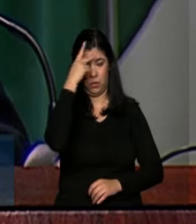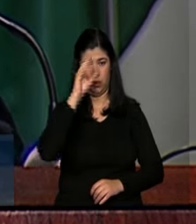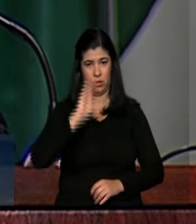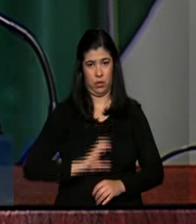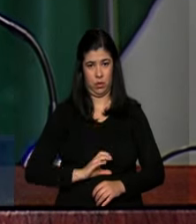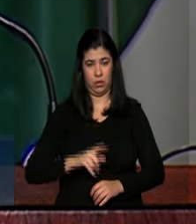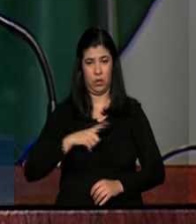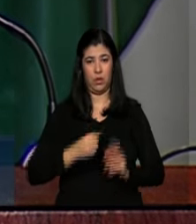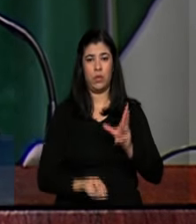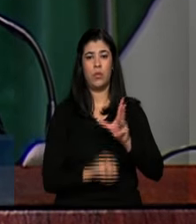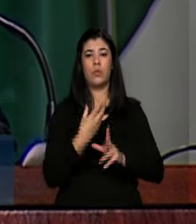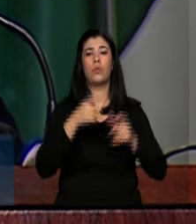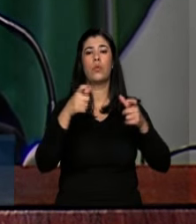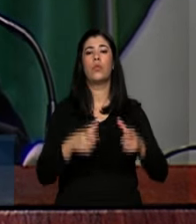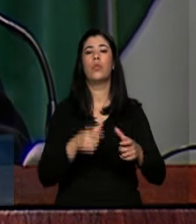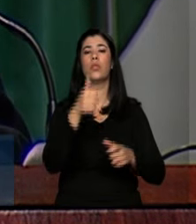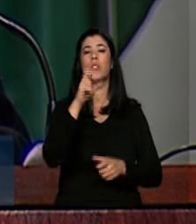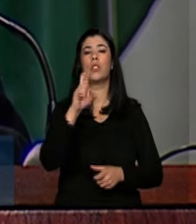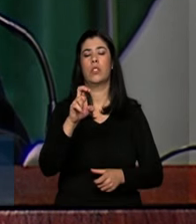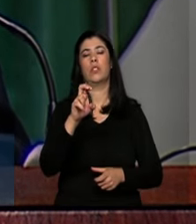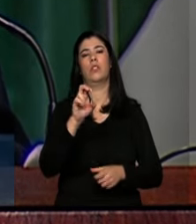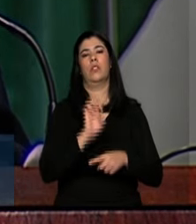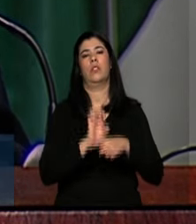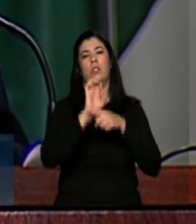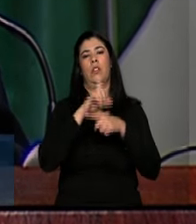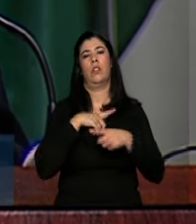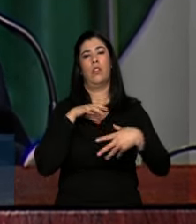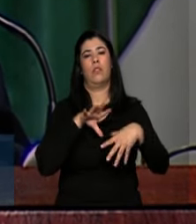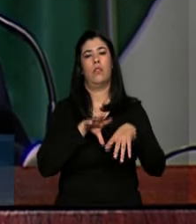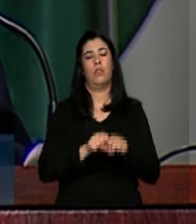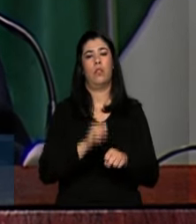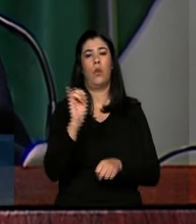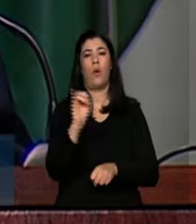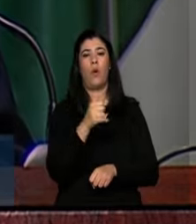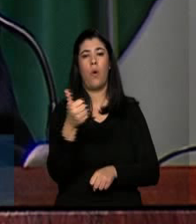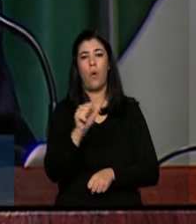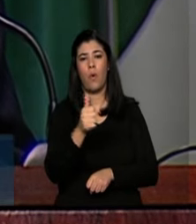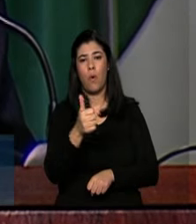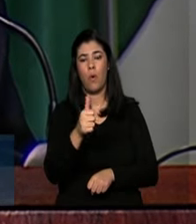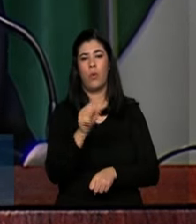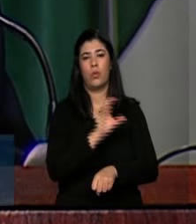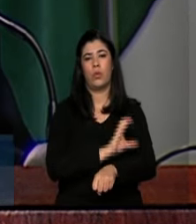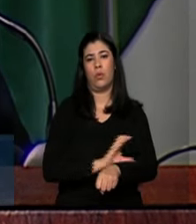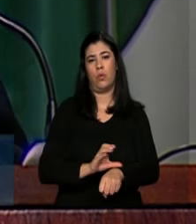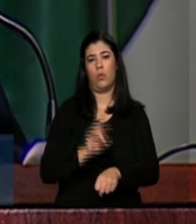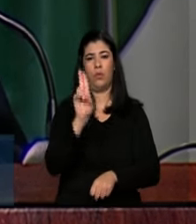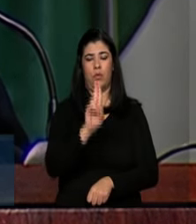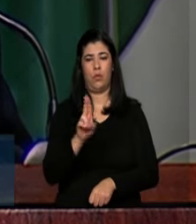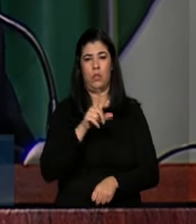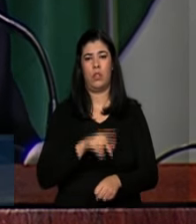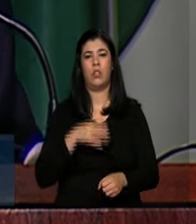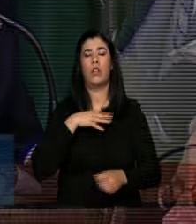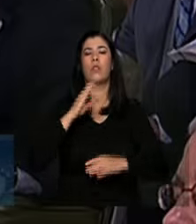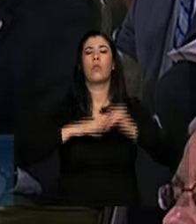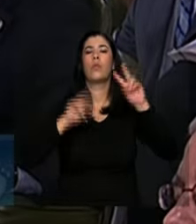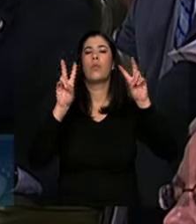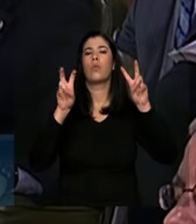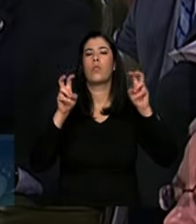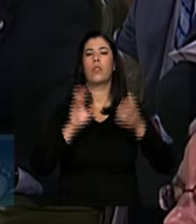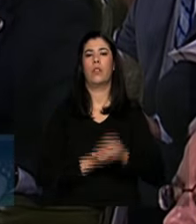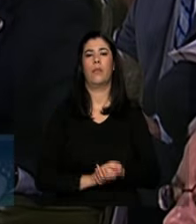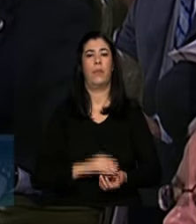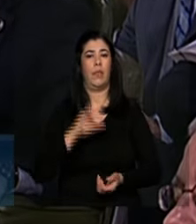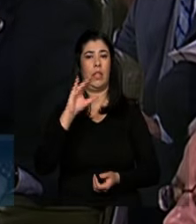15 estados e concluíram 11 cursos universitários diferentes nos campos